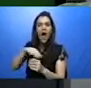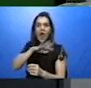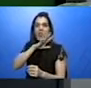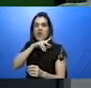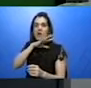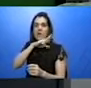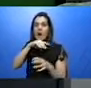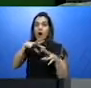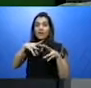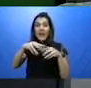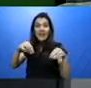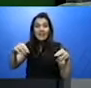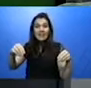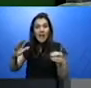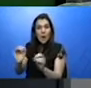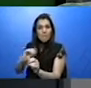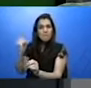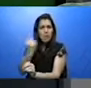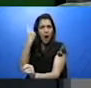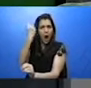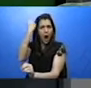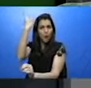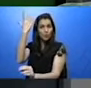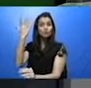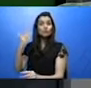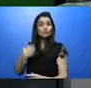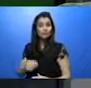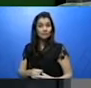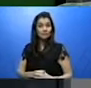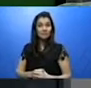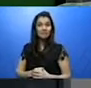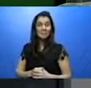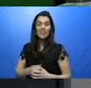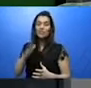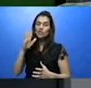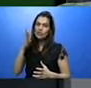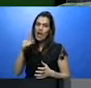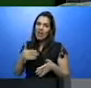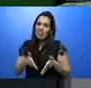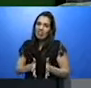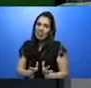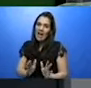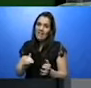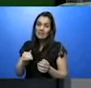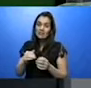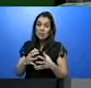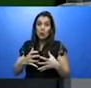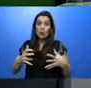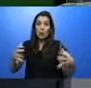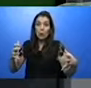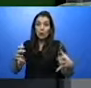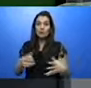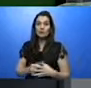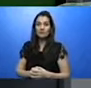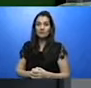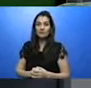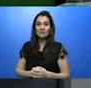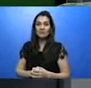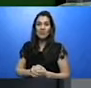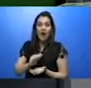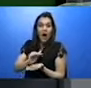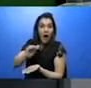terrestre mais alto que existe, né? Então, por isso ele já nasce bem, né? Bem alto, se comparado